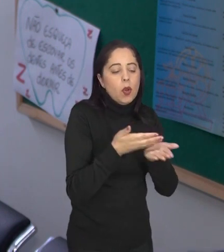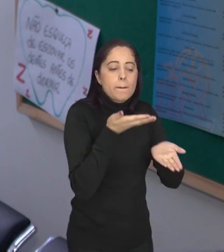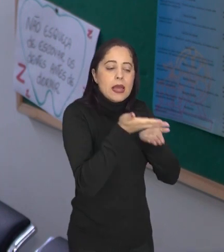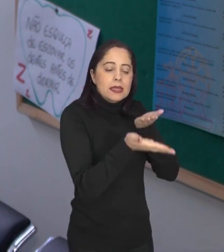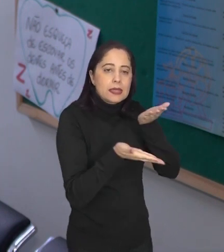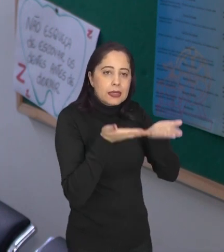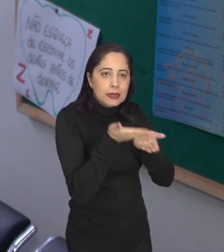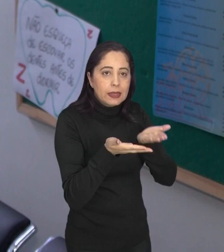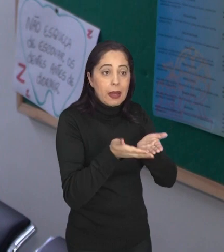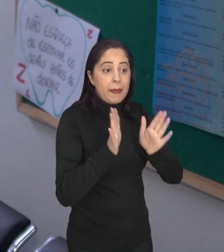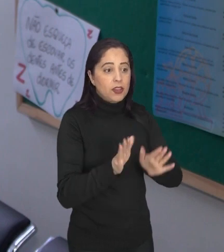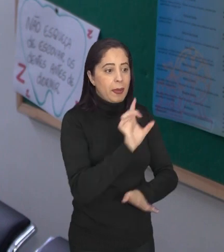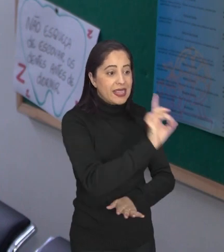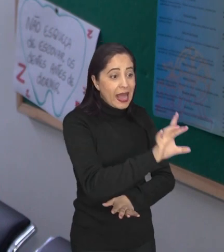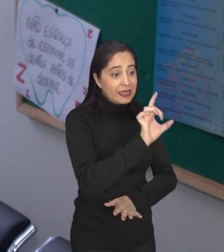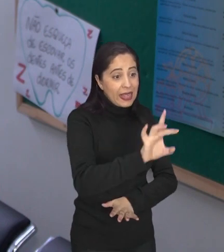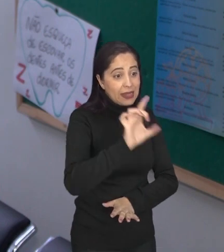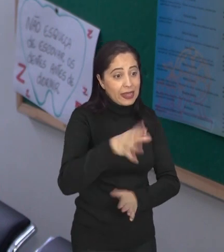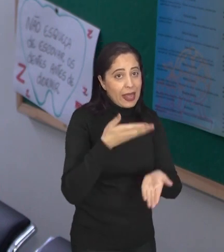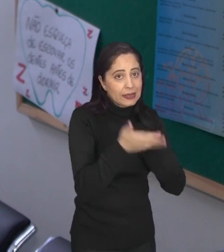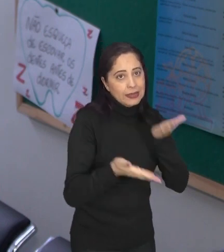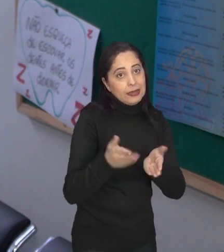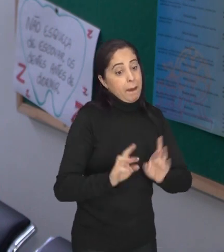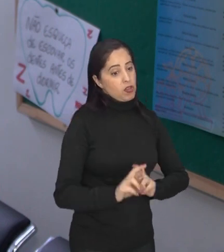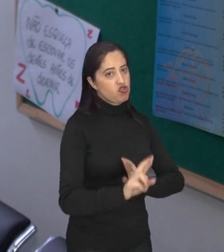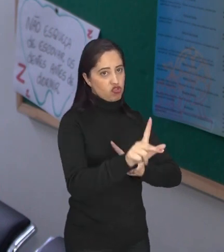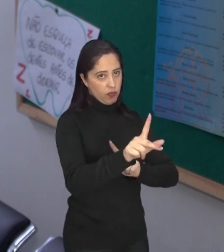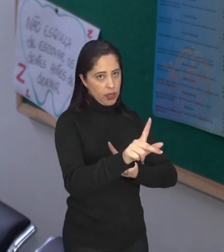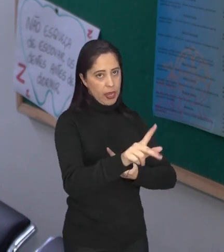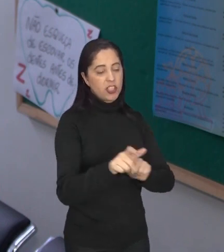para os serviços de acordo com a